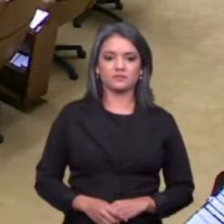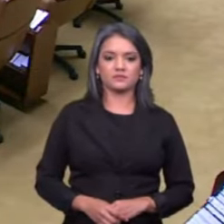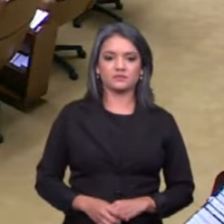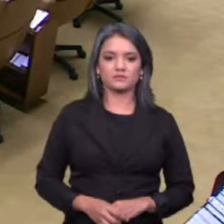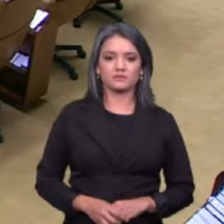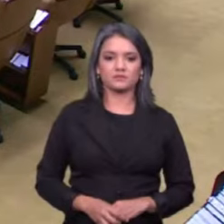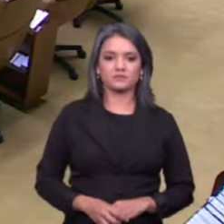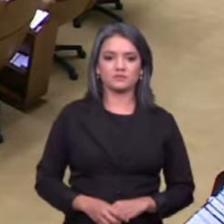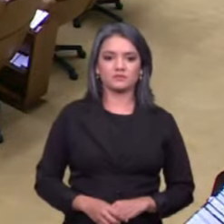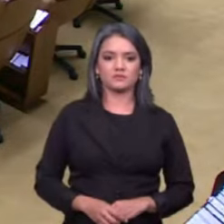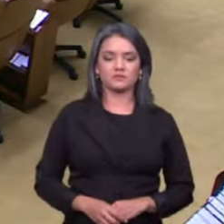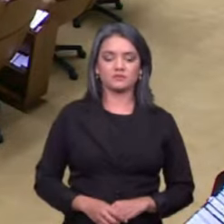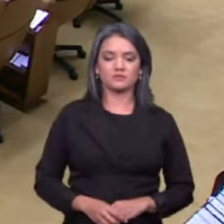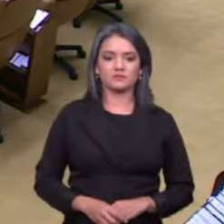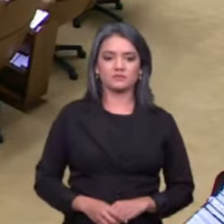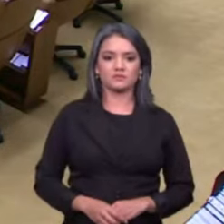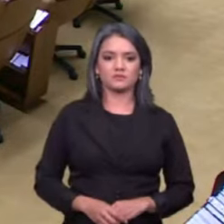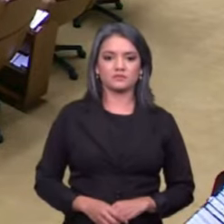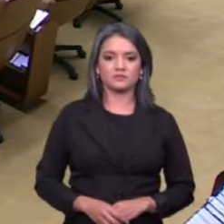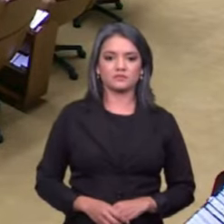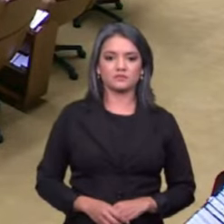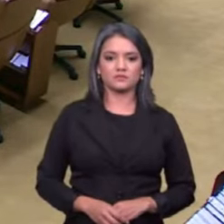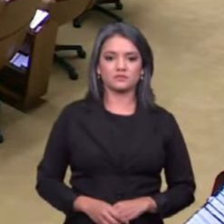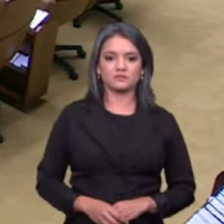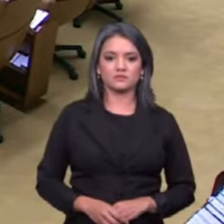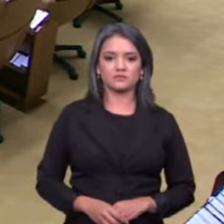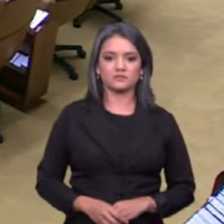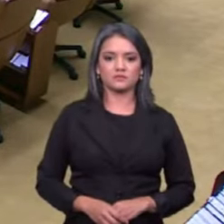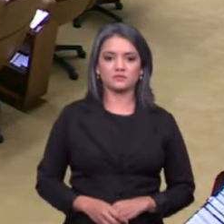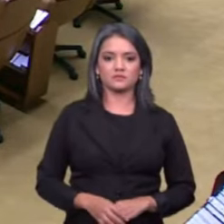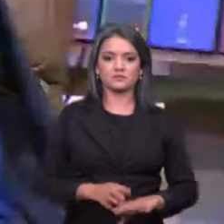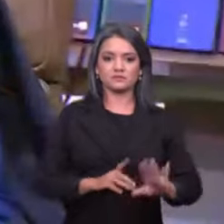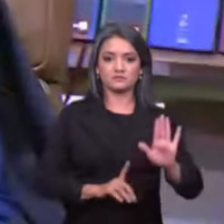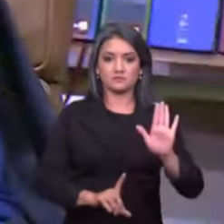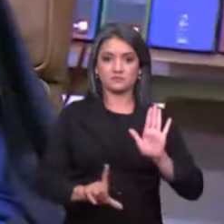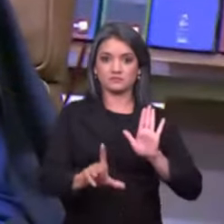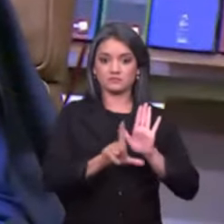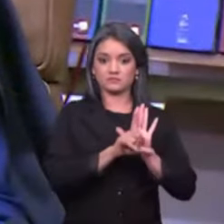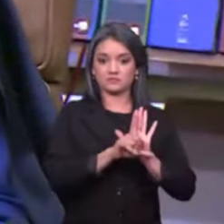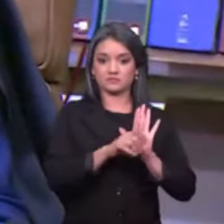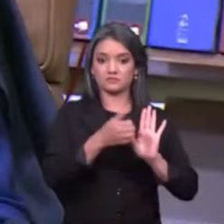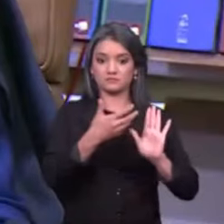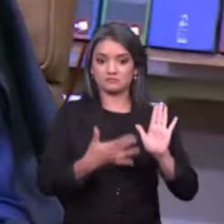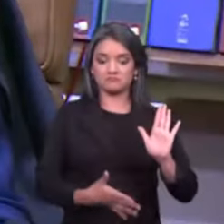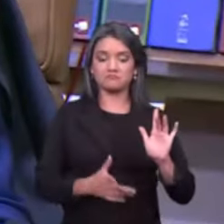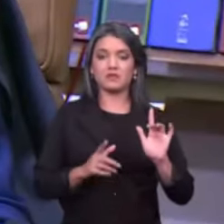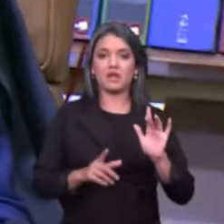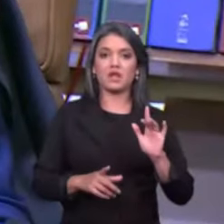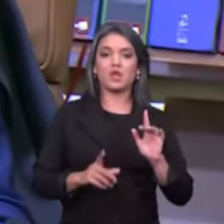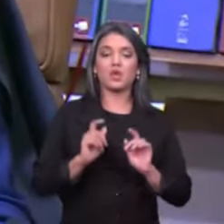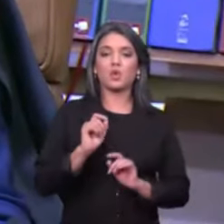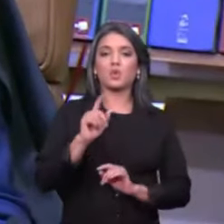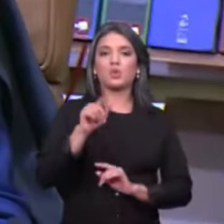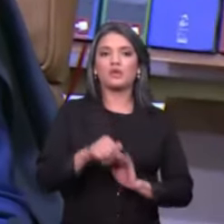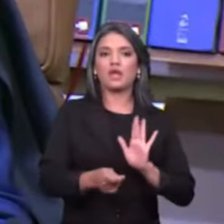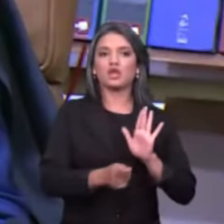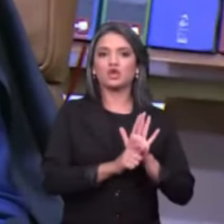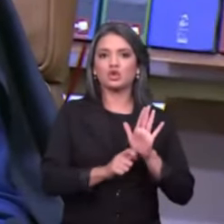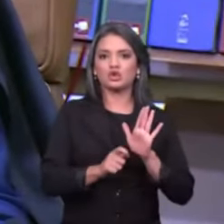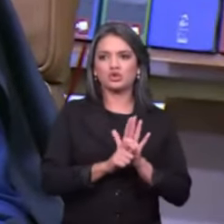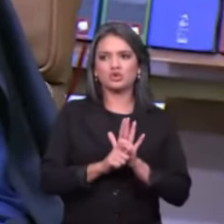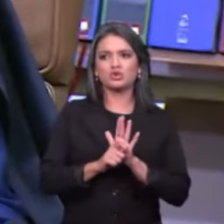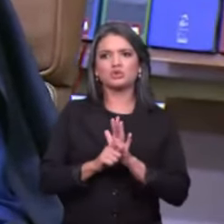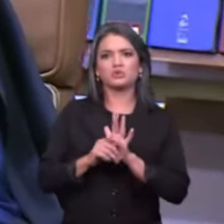A lei que estabelece o que é droga lícita e o que é droga ilícita,